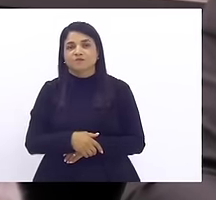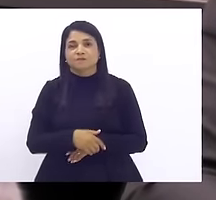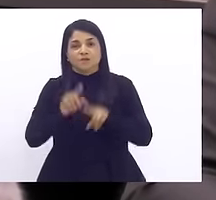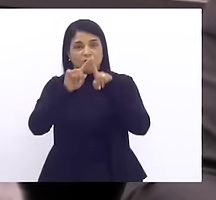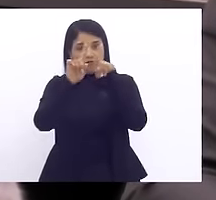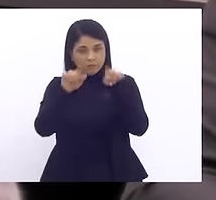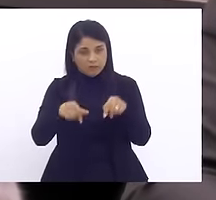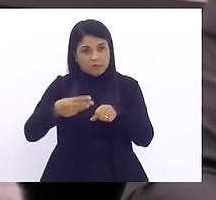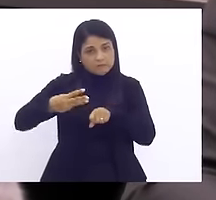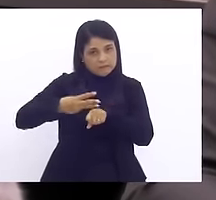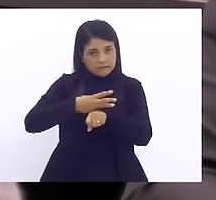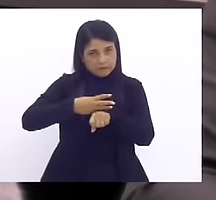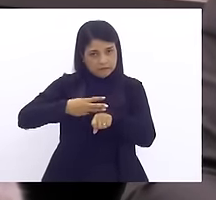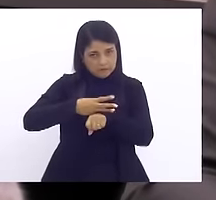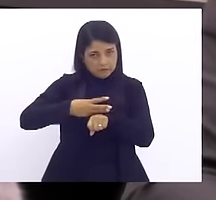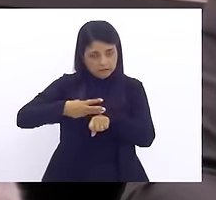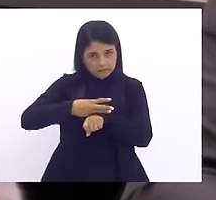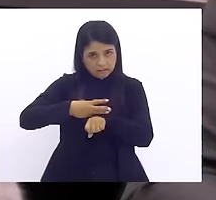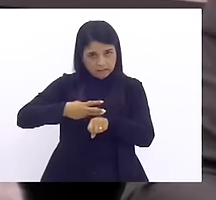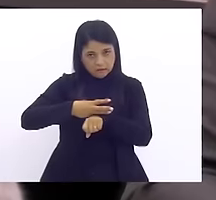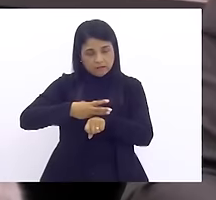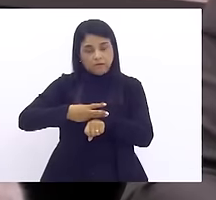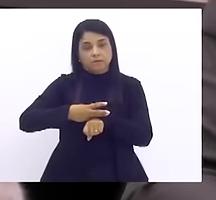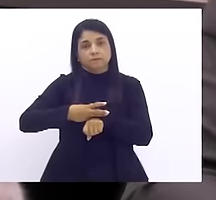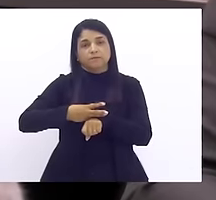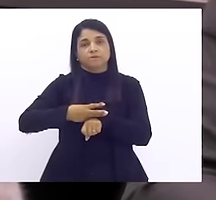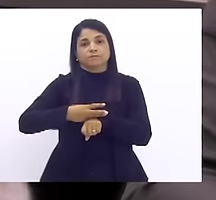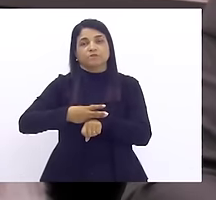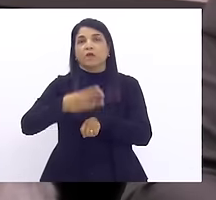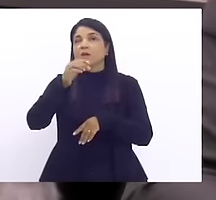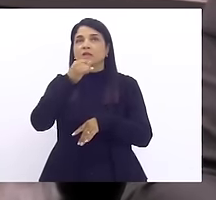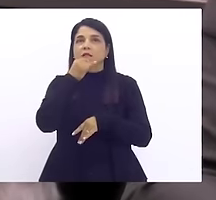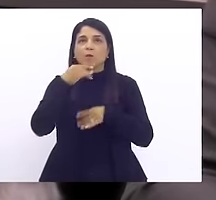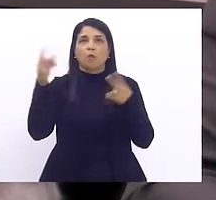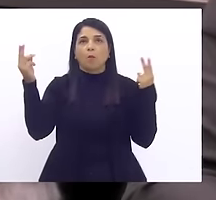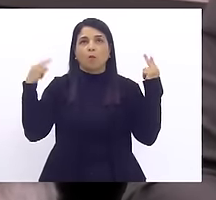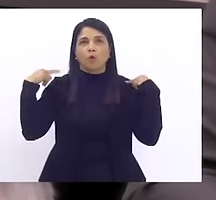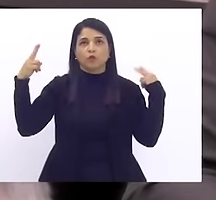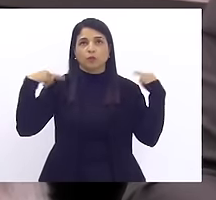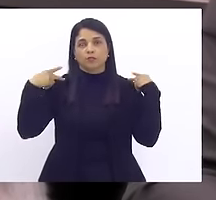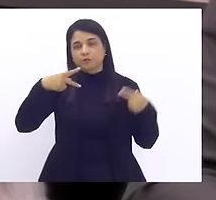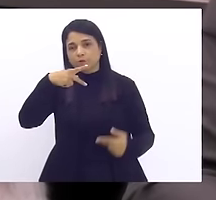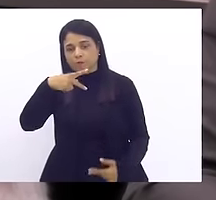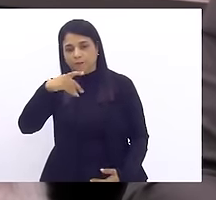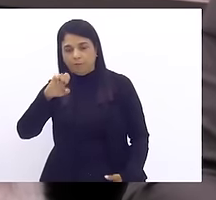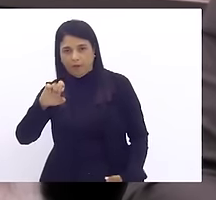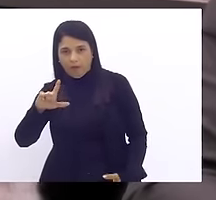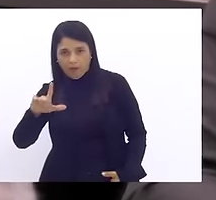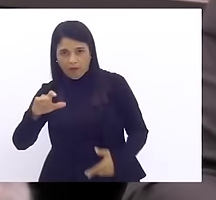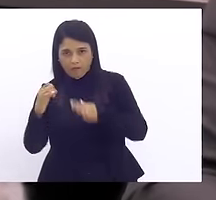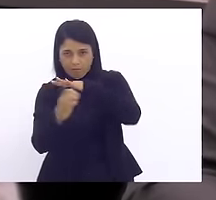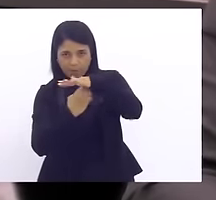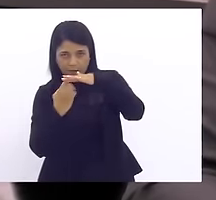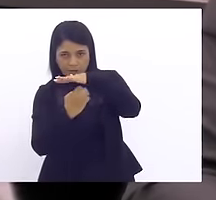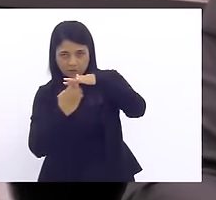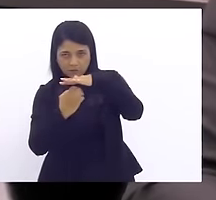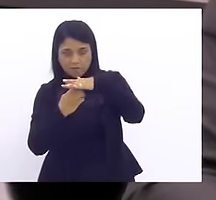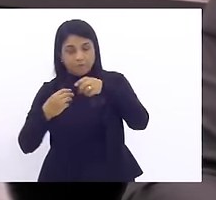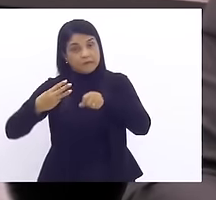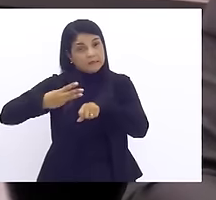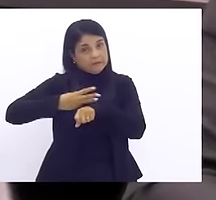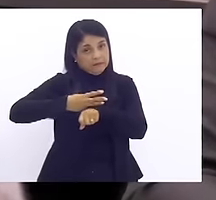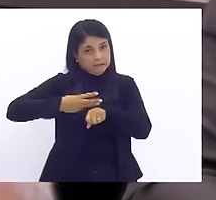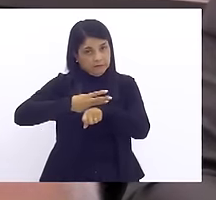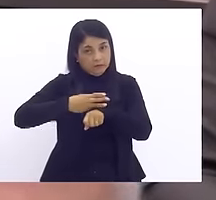terceirizados o motorista do caminhão da pl ou de seus terceirizados usam